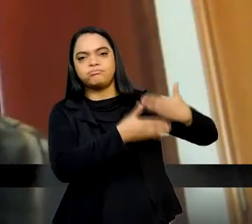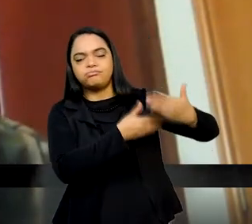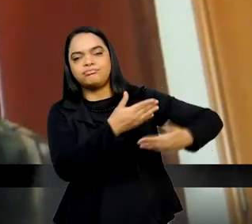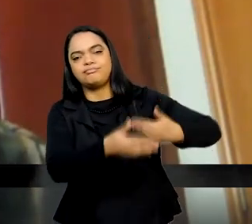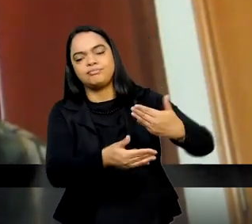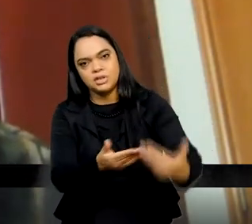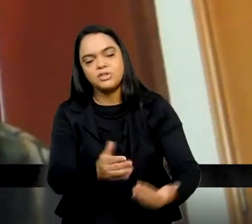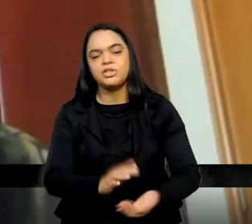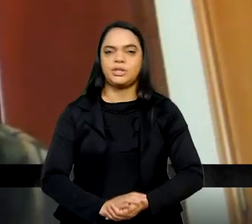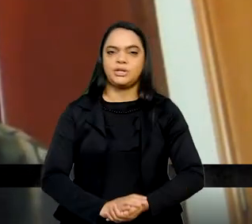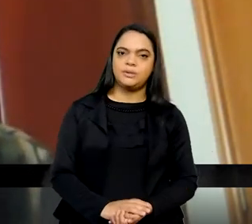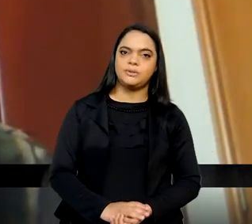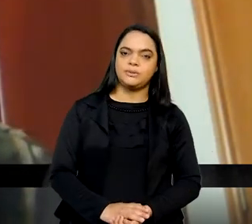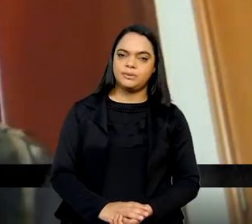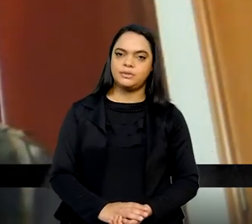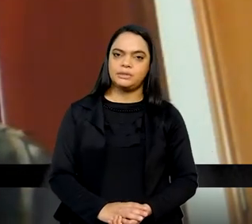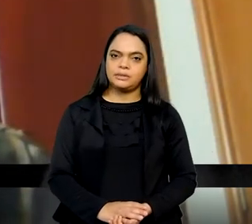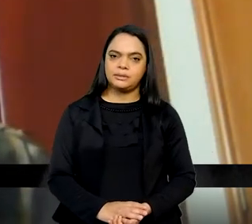trajetória